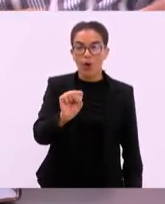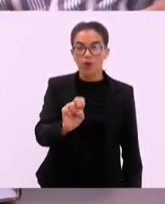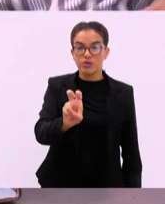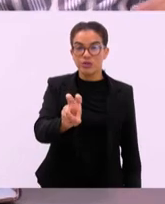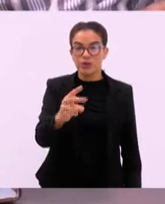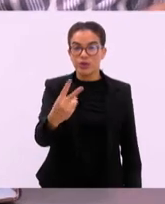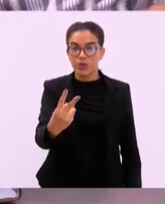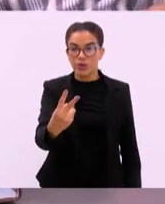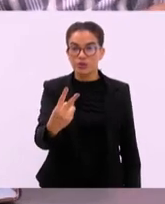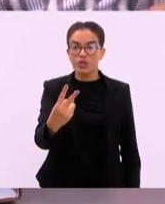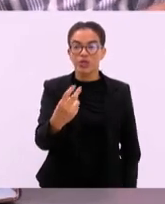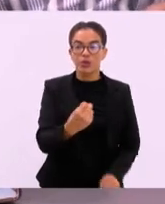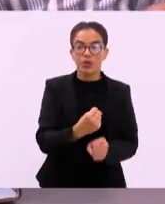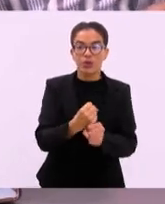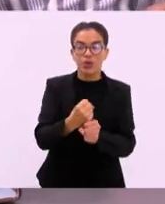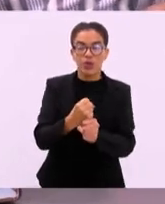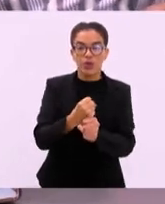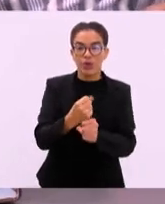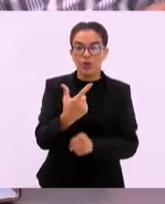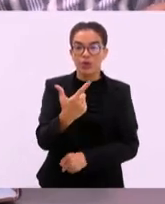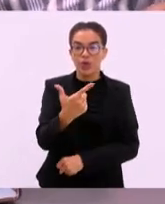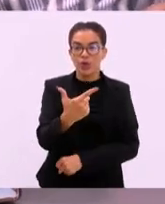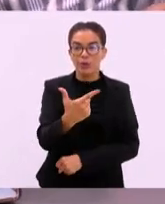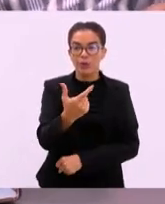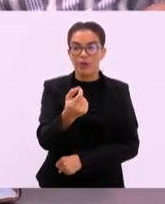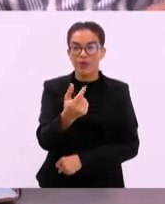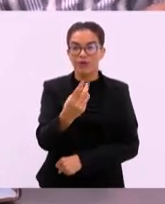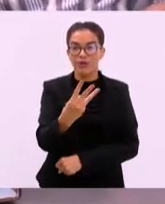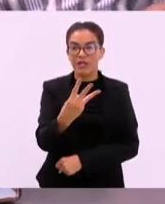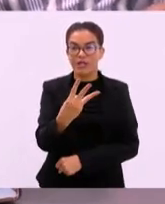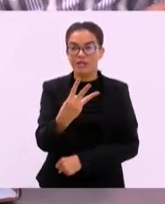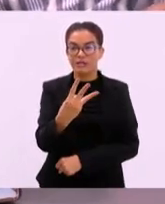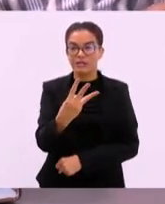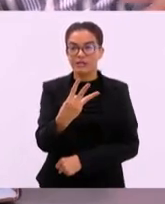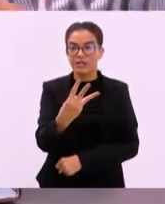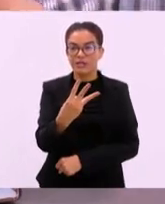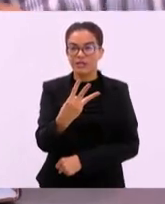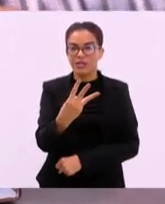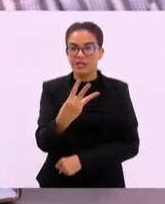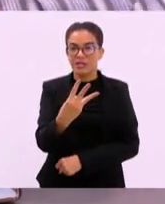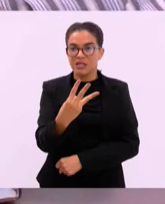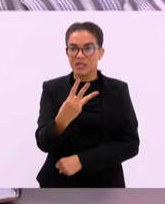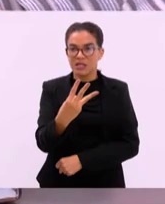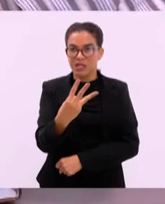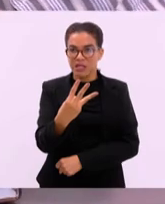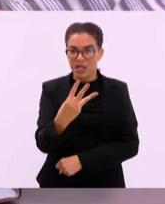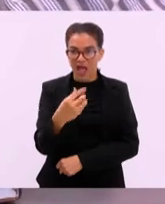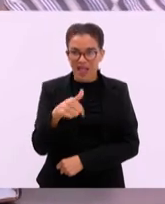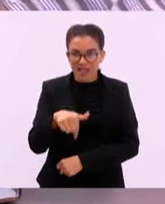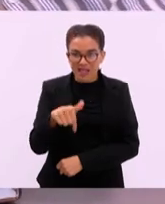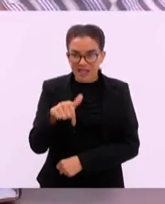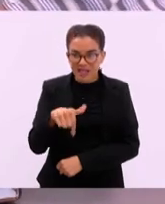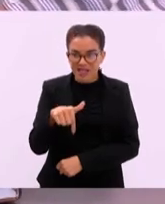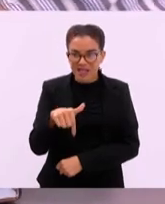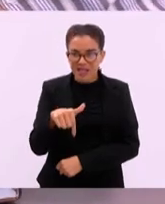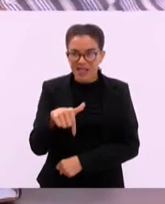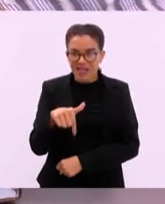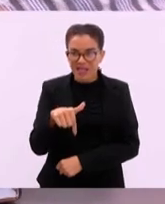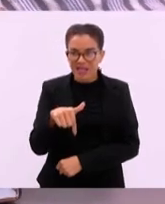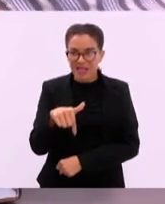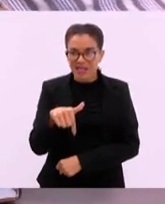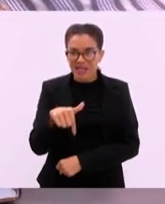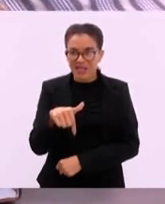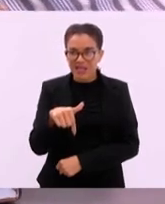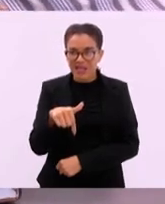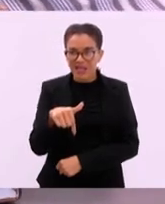852 de 23 do Librelon. Passou na CCJ? Hã? Passou aqui? Acho que não. Deixa eu